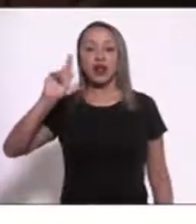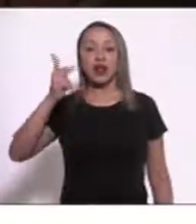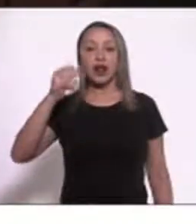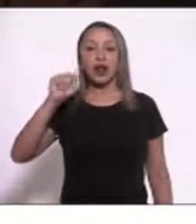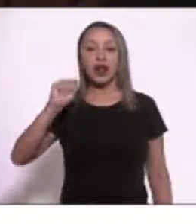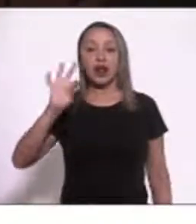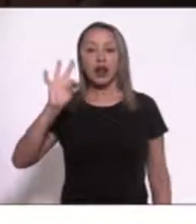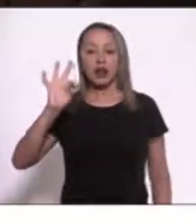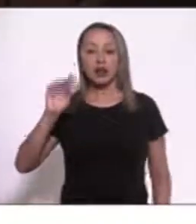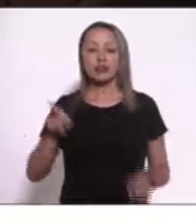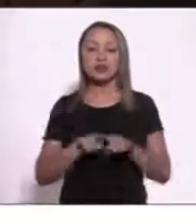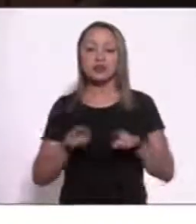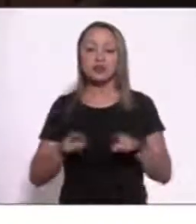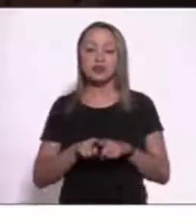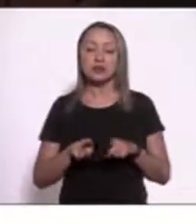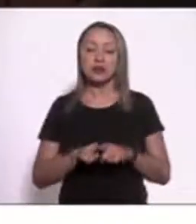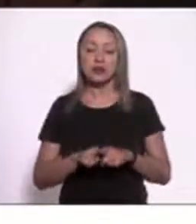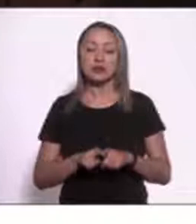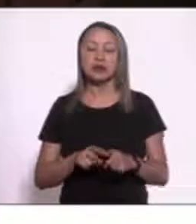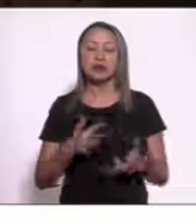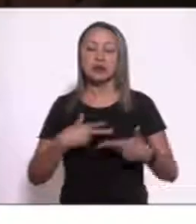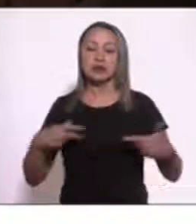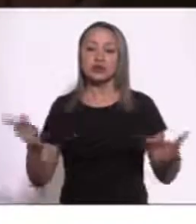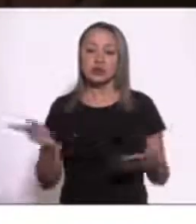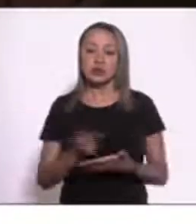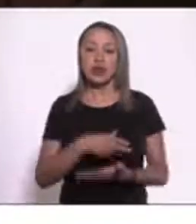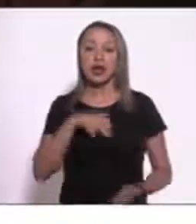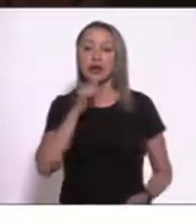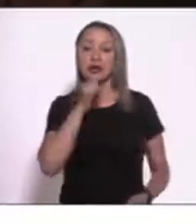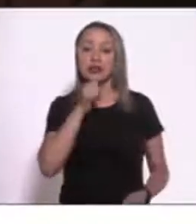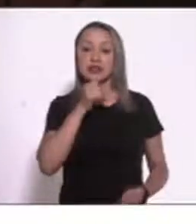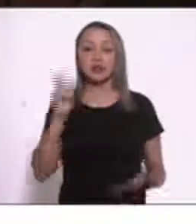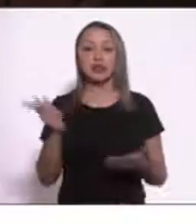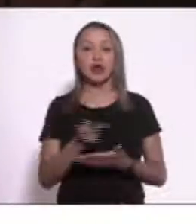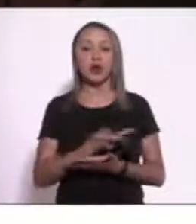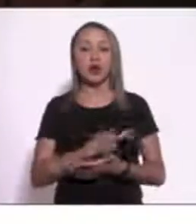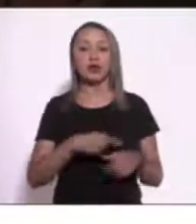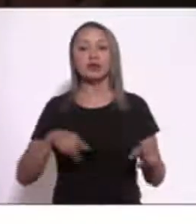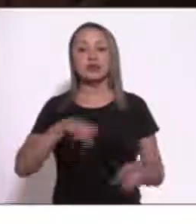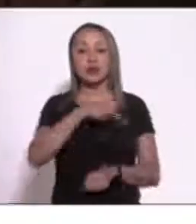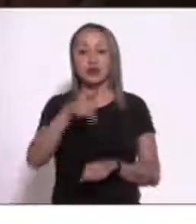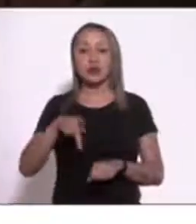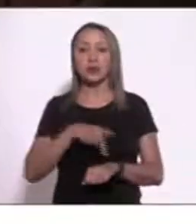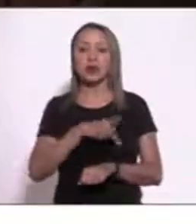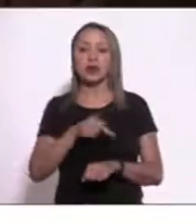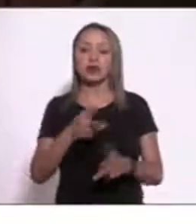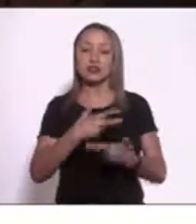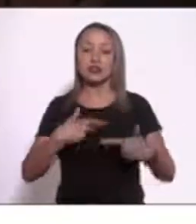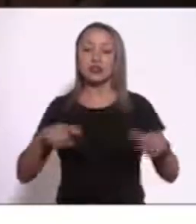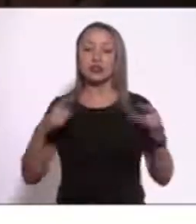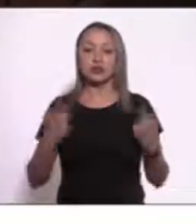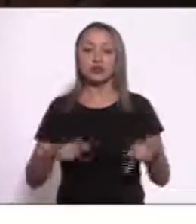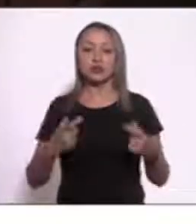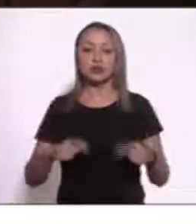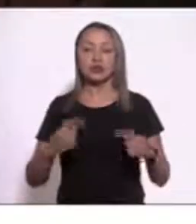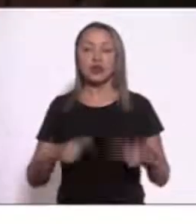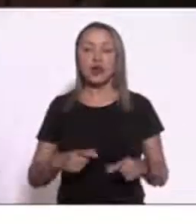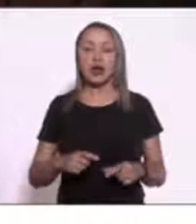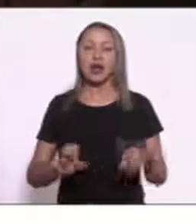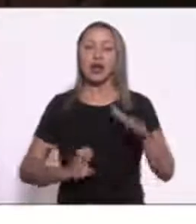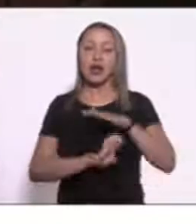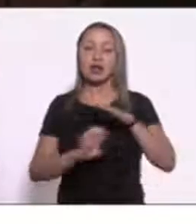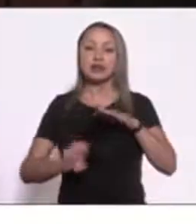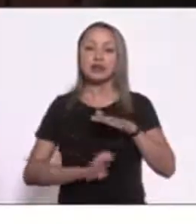aditivos. Lembremos-nos que, a exemplo do que ocorre na maior parte do país, as empresas concessionárias